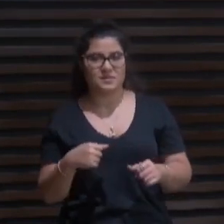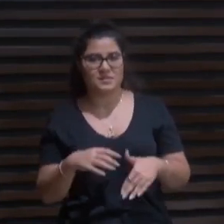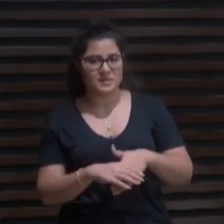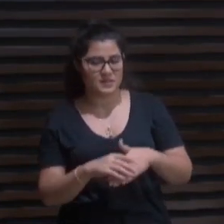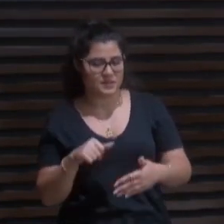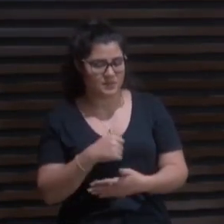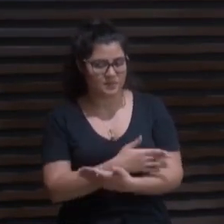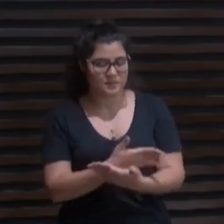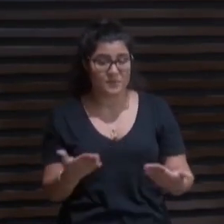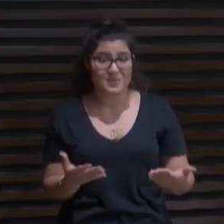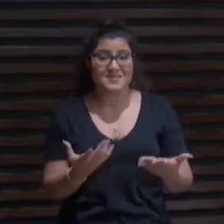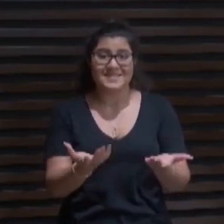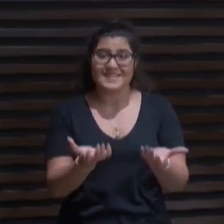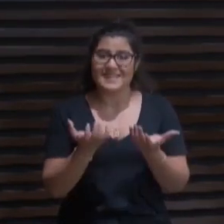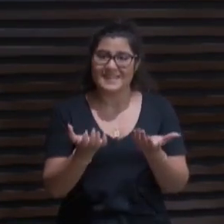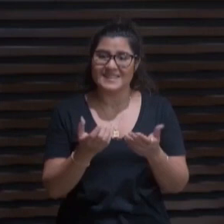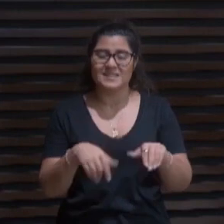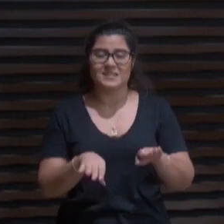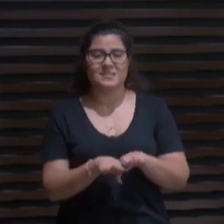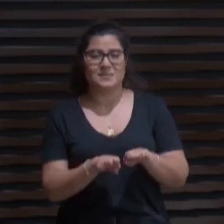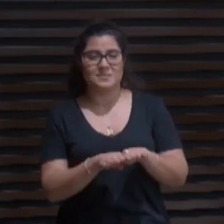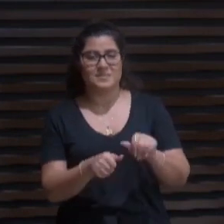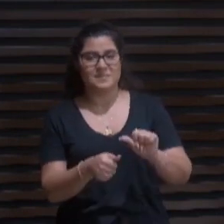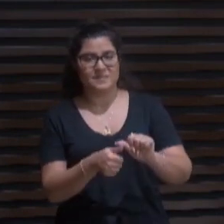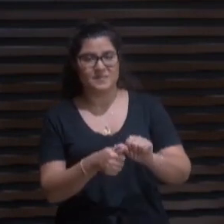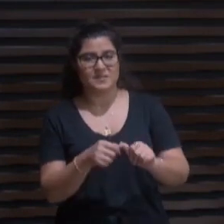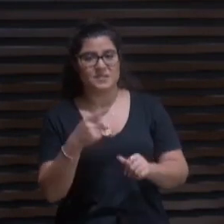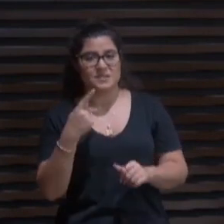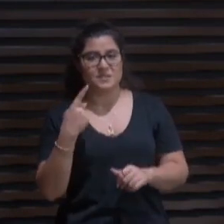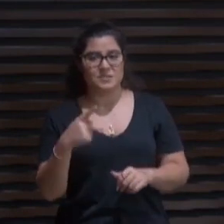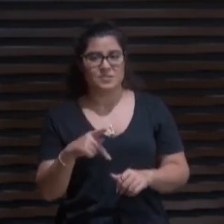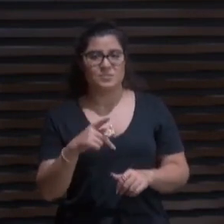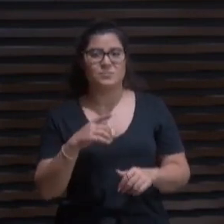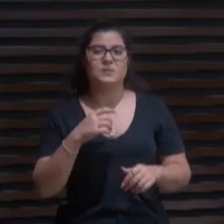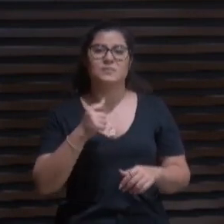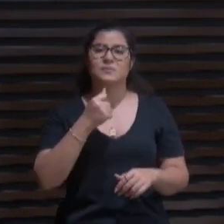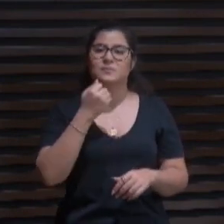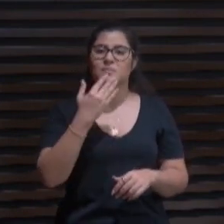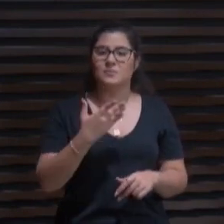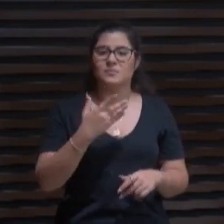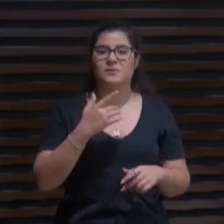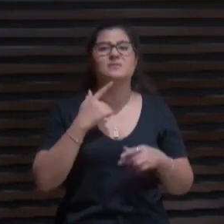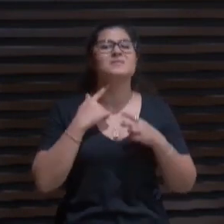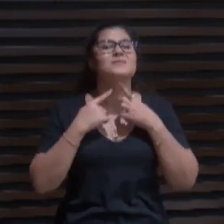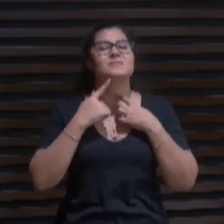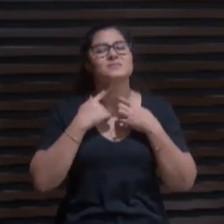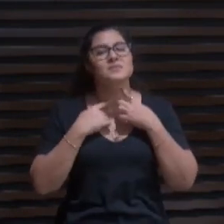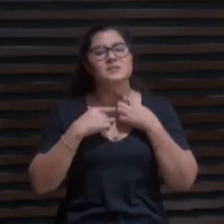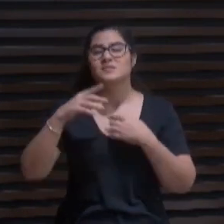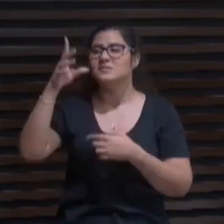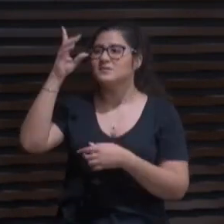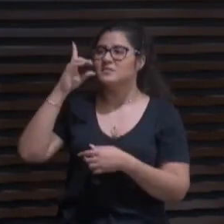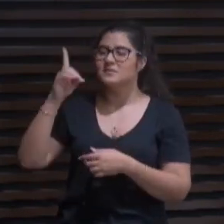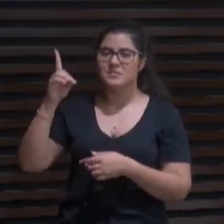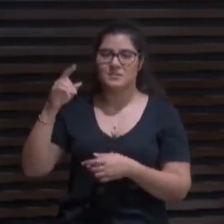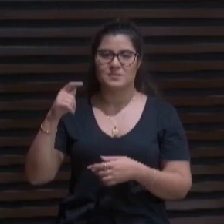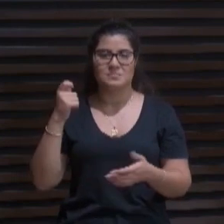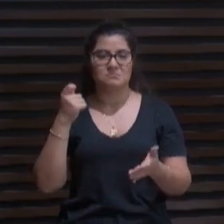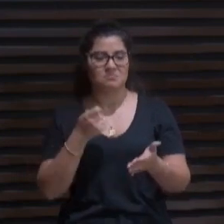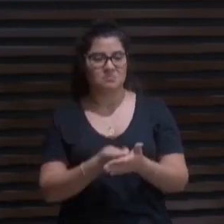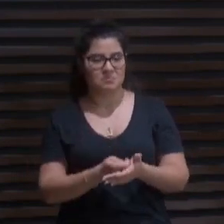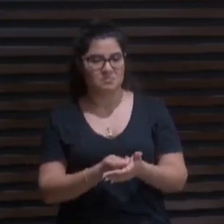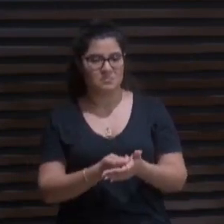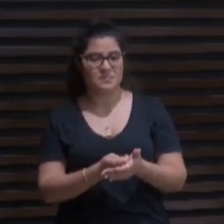o querer como o realizar, segundo a sua boa vontade. Deus garante que